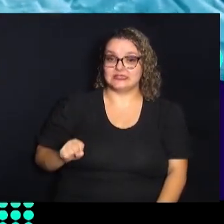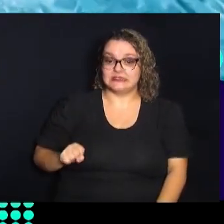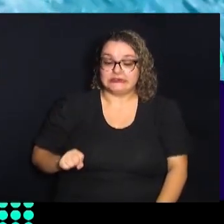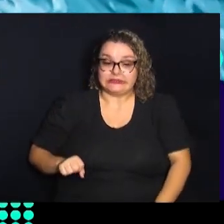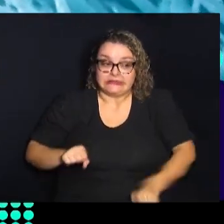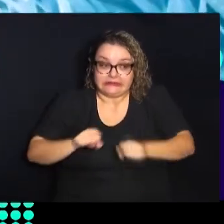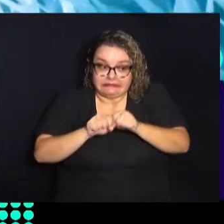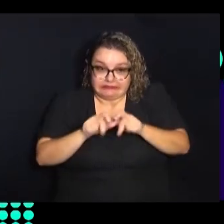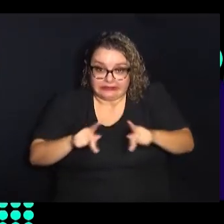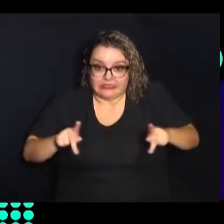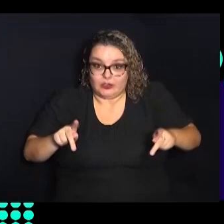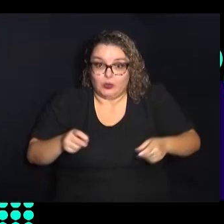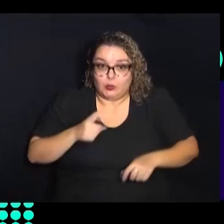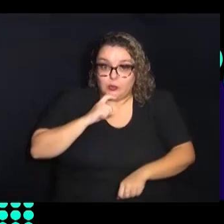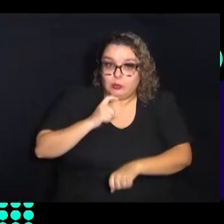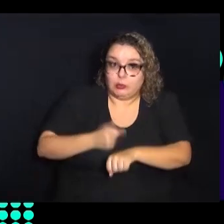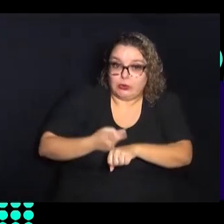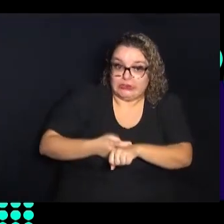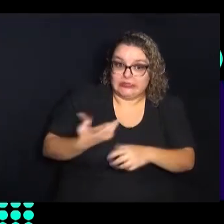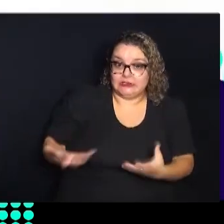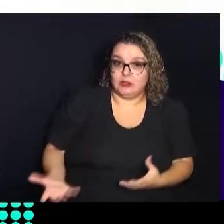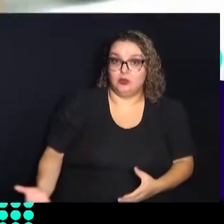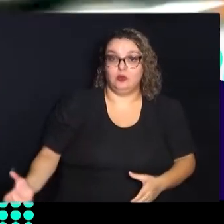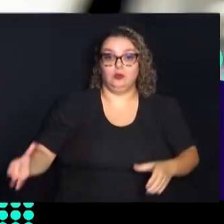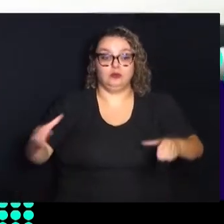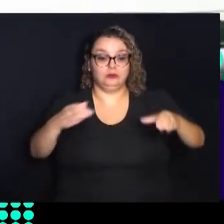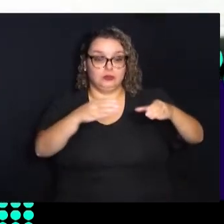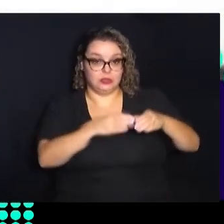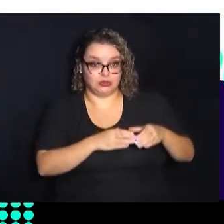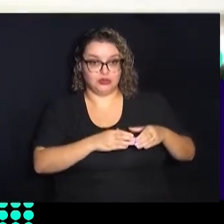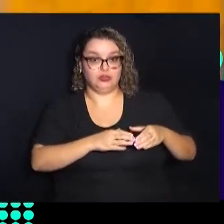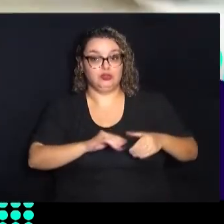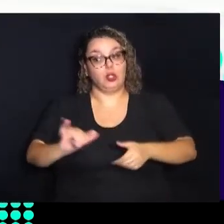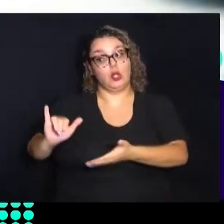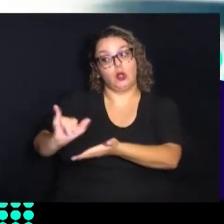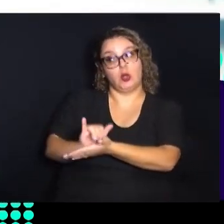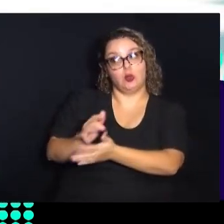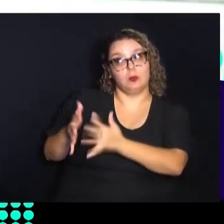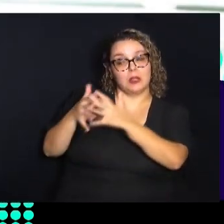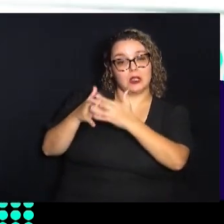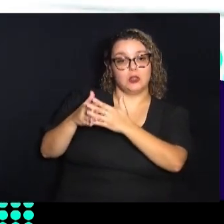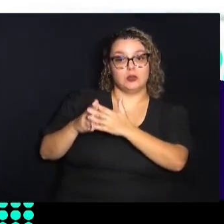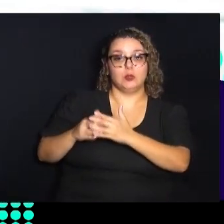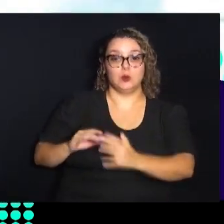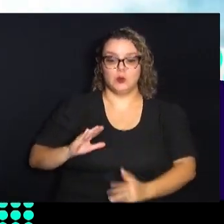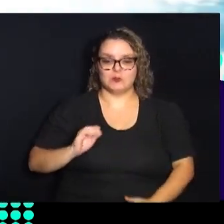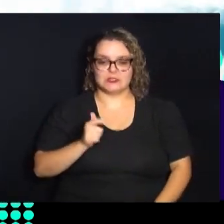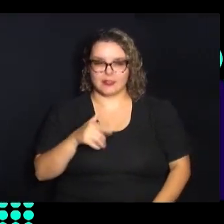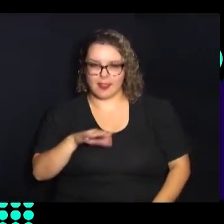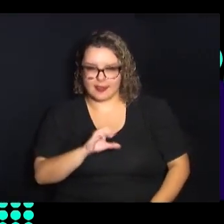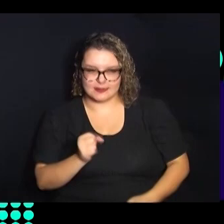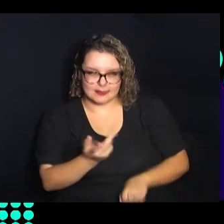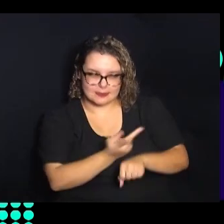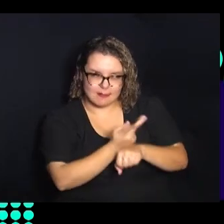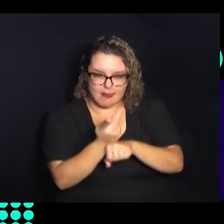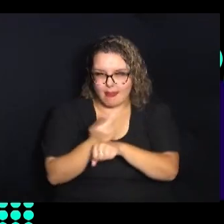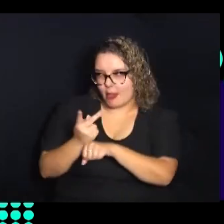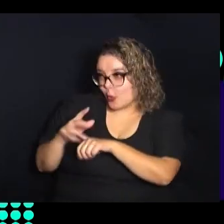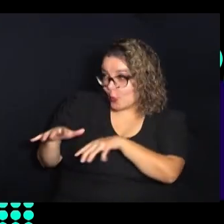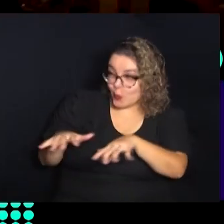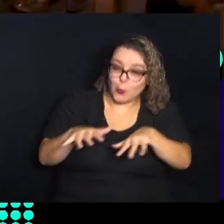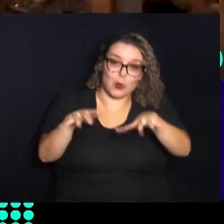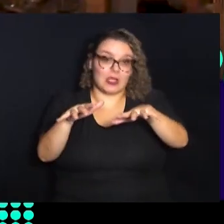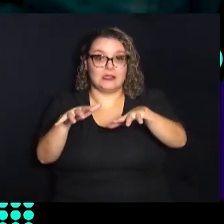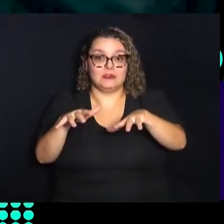de Gelo. A família Spengler retorna ao icônico quartel de Nova York, onde os caça-fantasmas